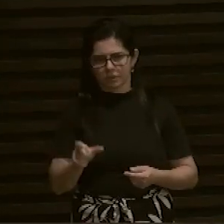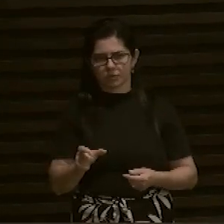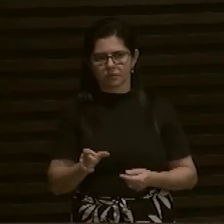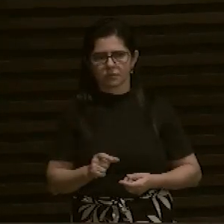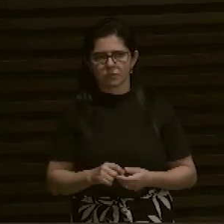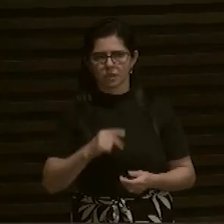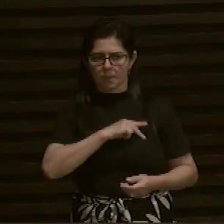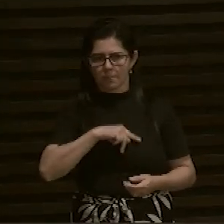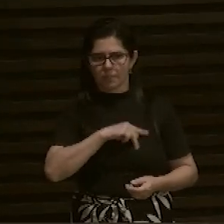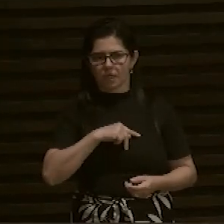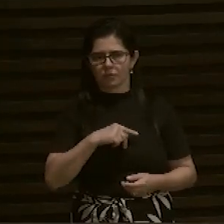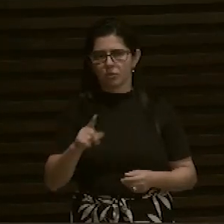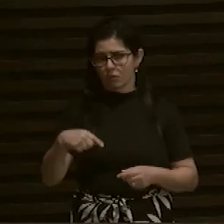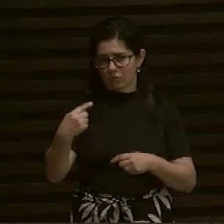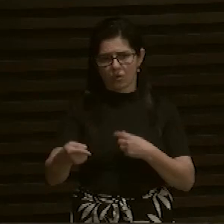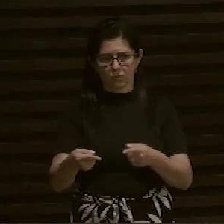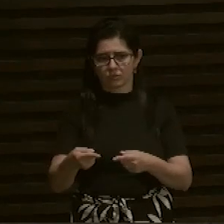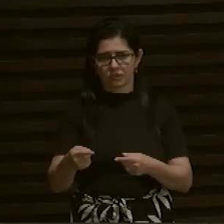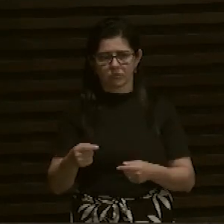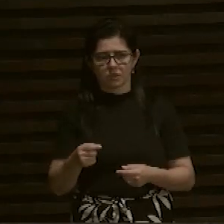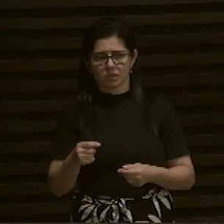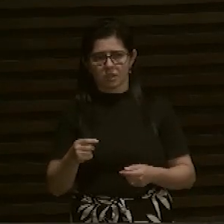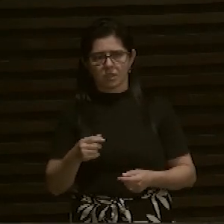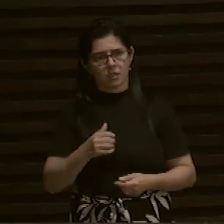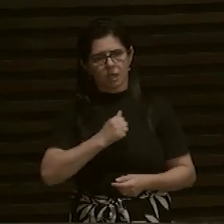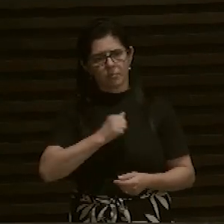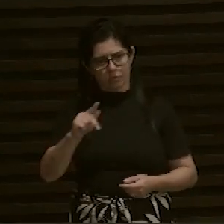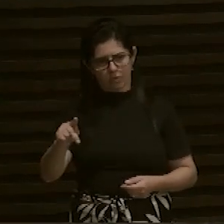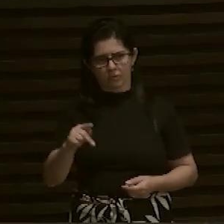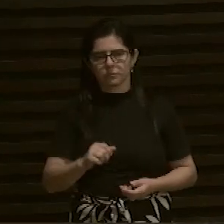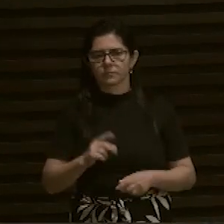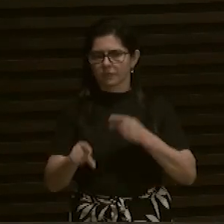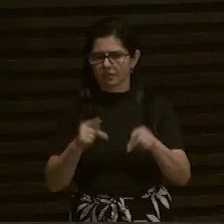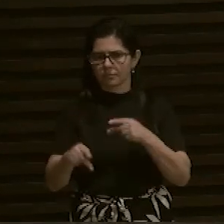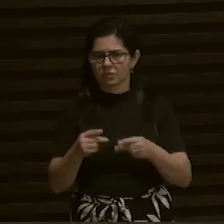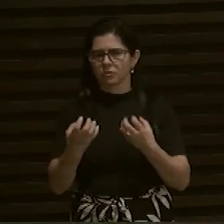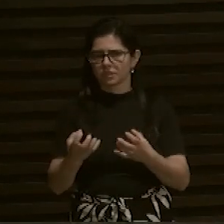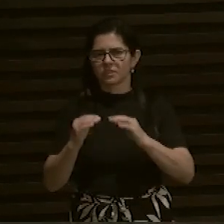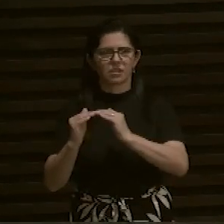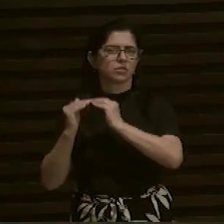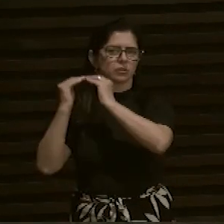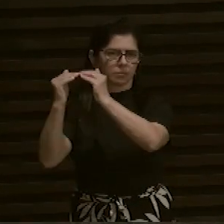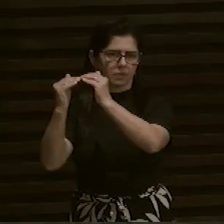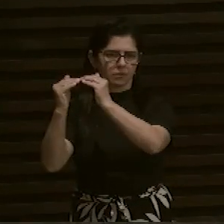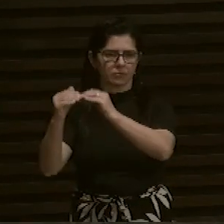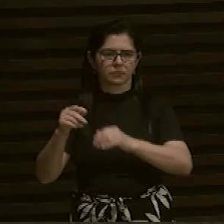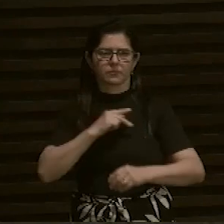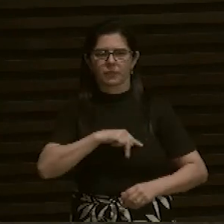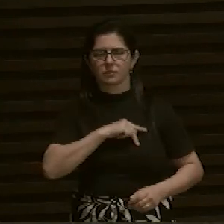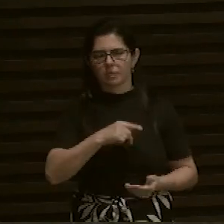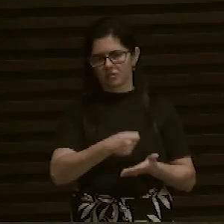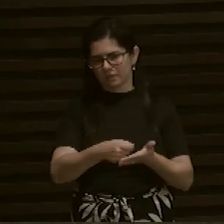até superiores, né, falando assim: não sou de ninguém, eu sou de Cristo. Né? E aí ele está escrevendo esse momento até o final do capítulo